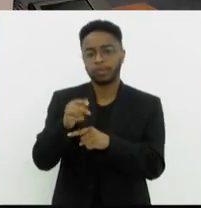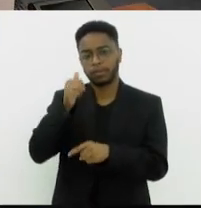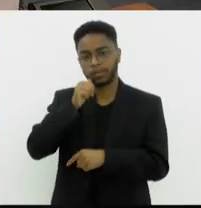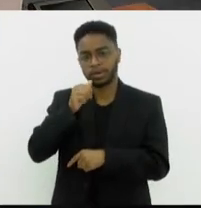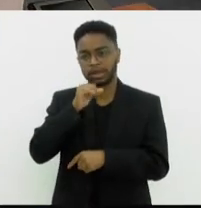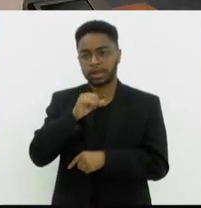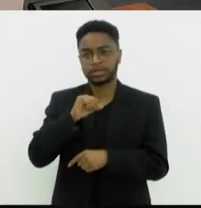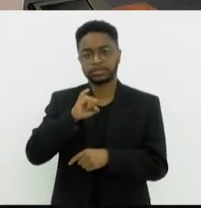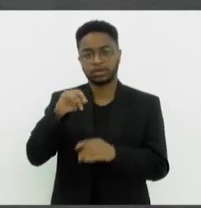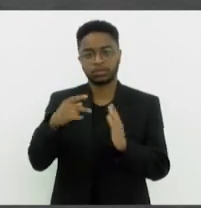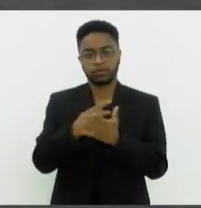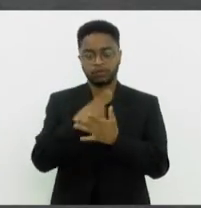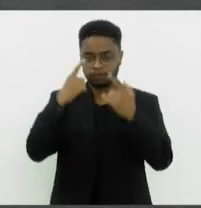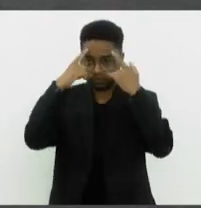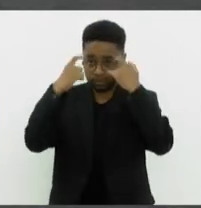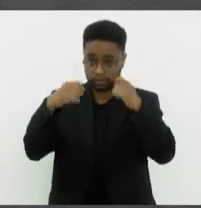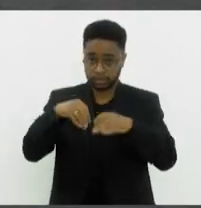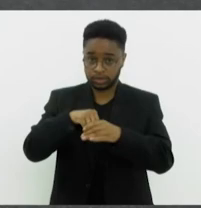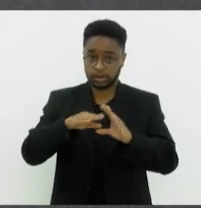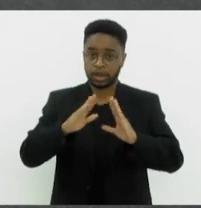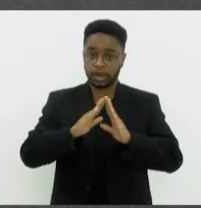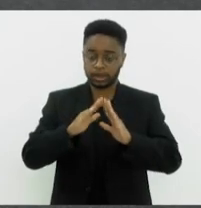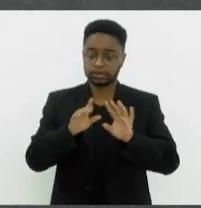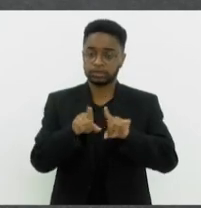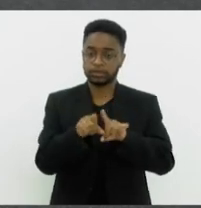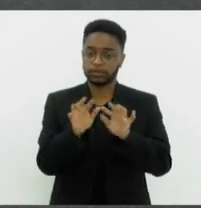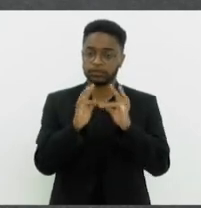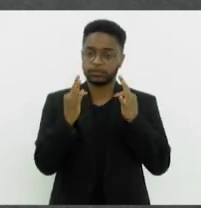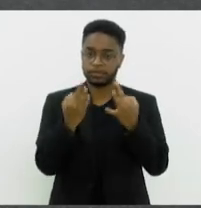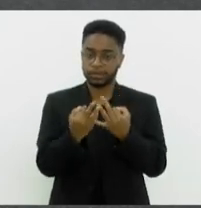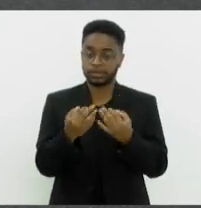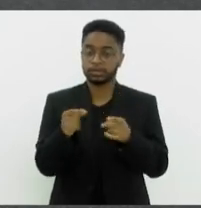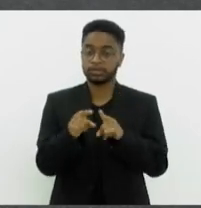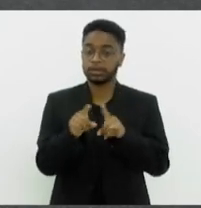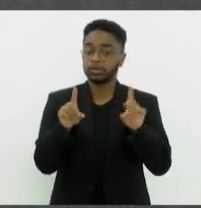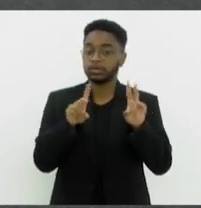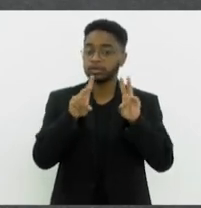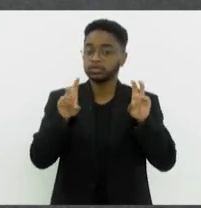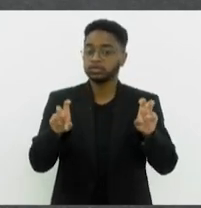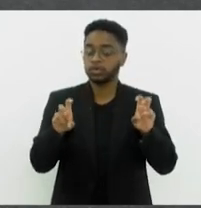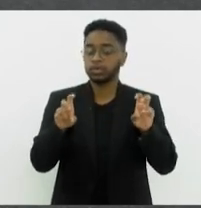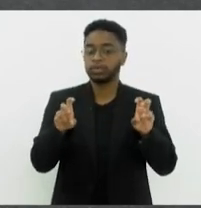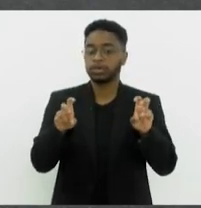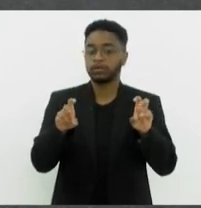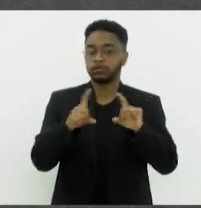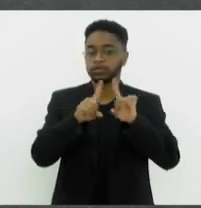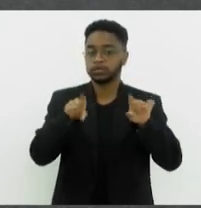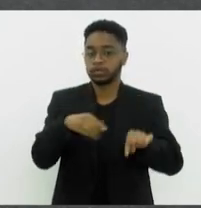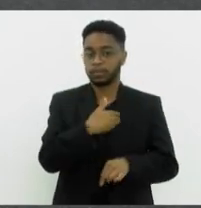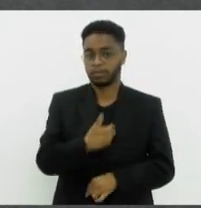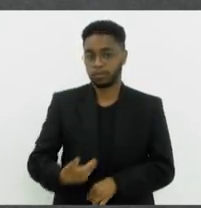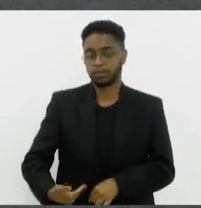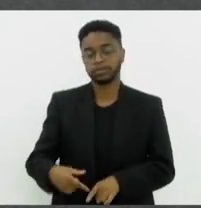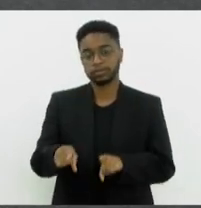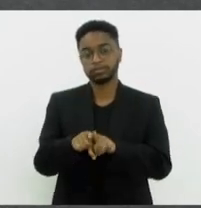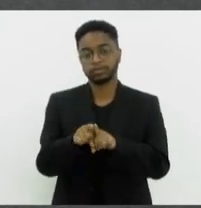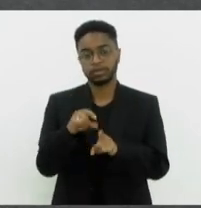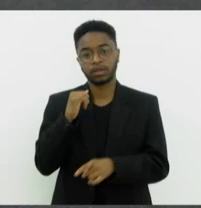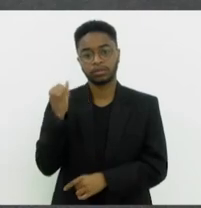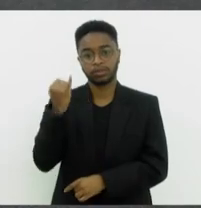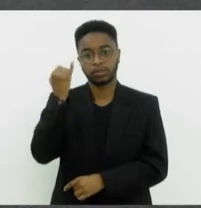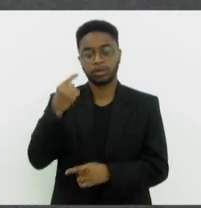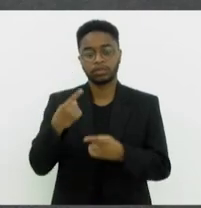doméstica e familiar. E esse recorte com relação às servidoras públicas é essencial, como